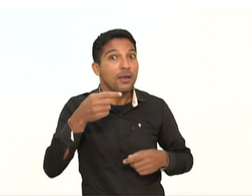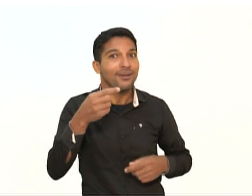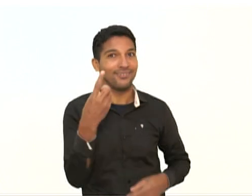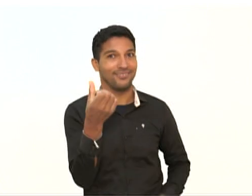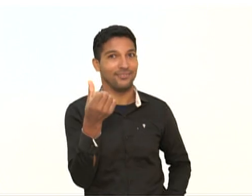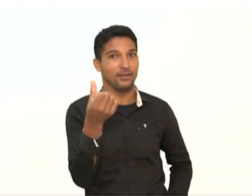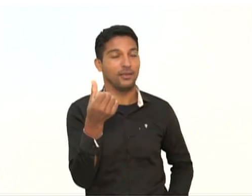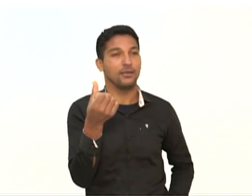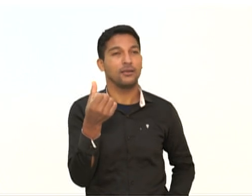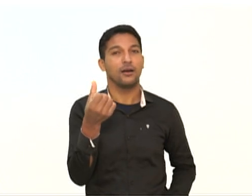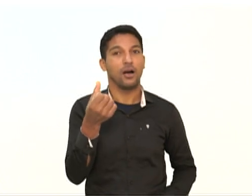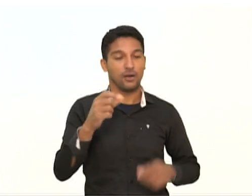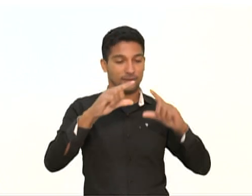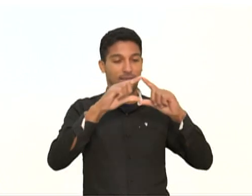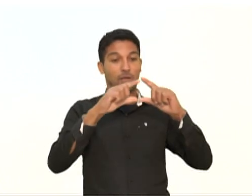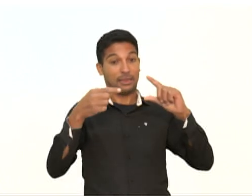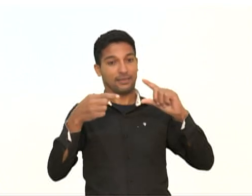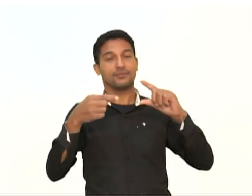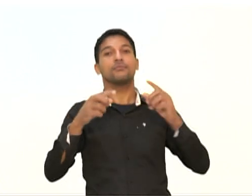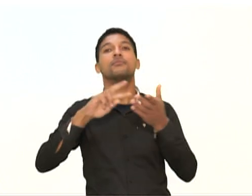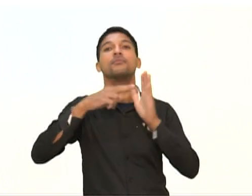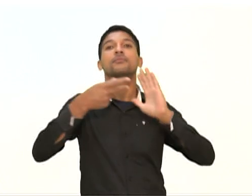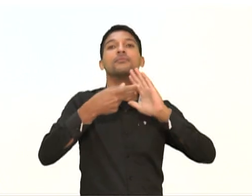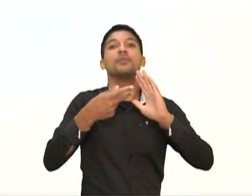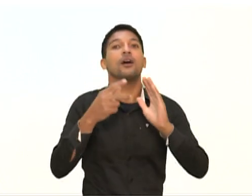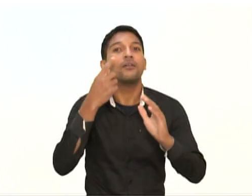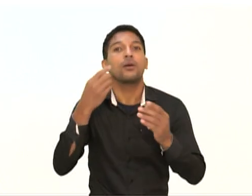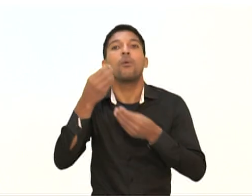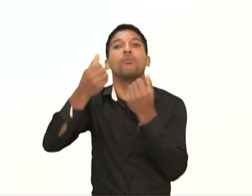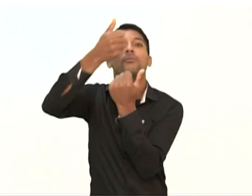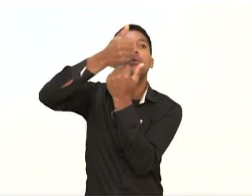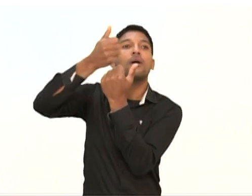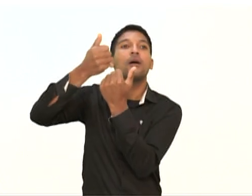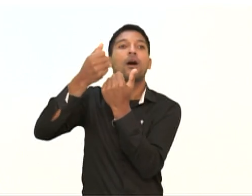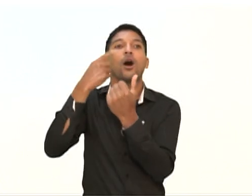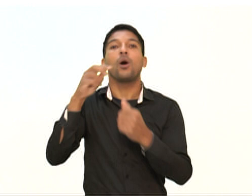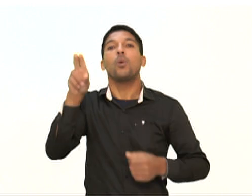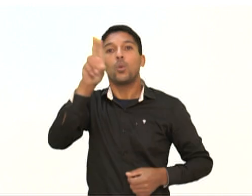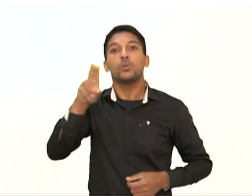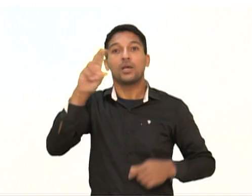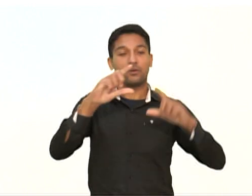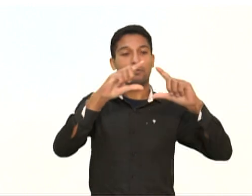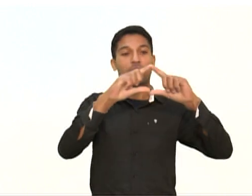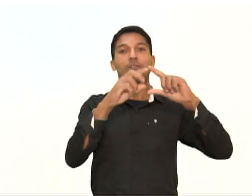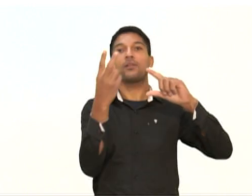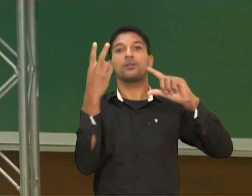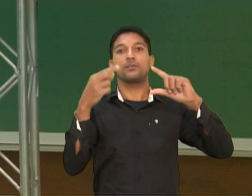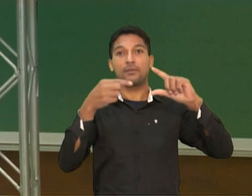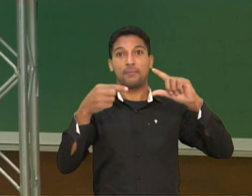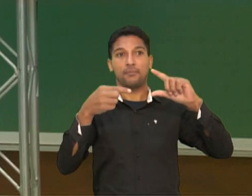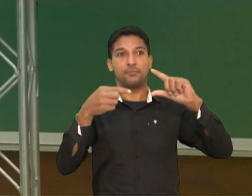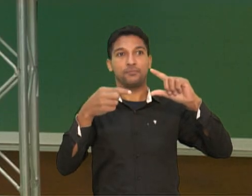exercícios onde o delta é negativo. Você vai, então, usar esse valor de delta e os valores dos